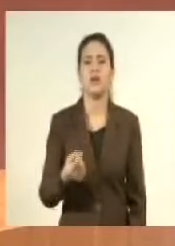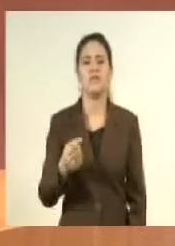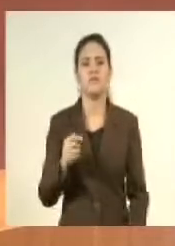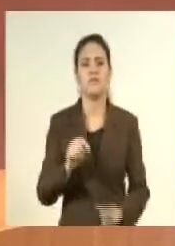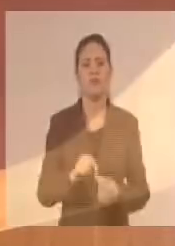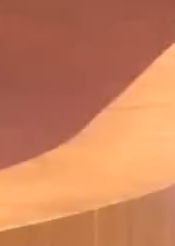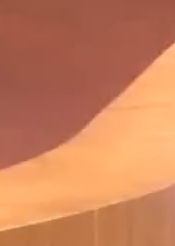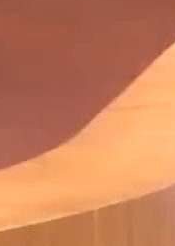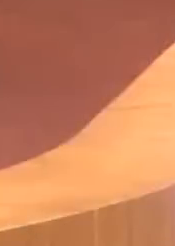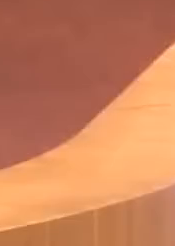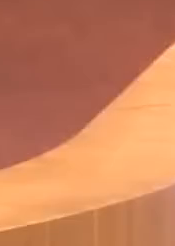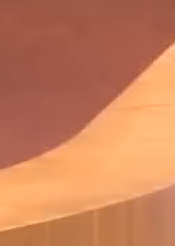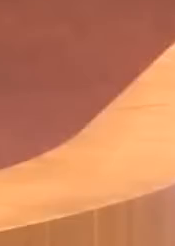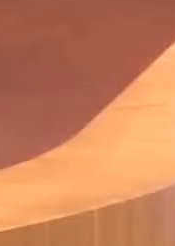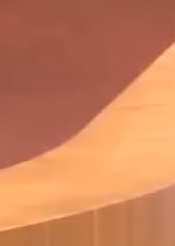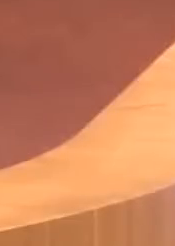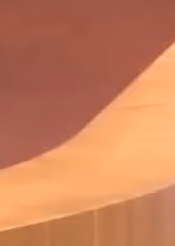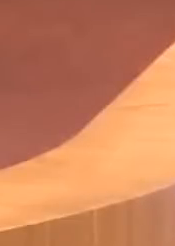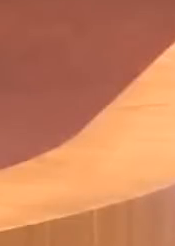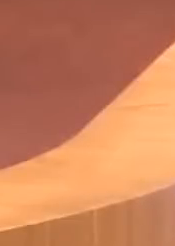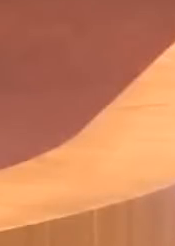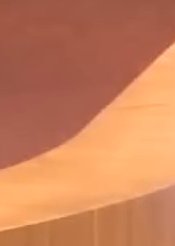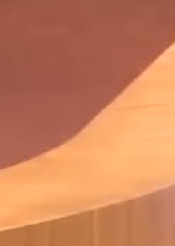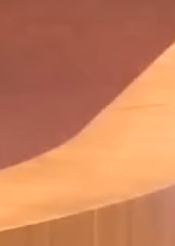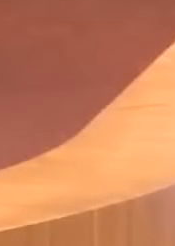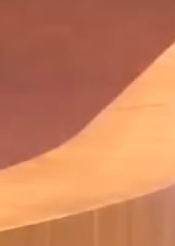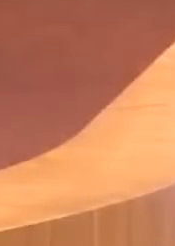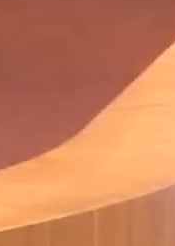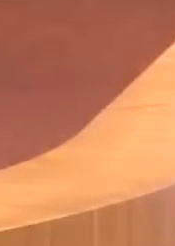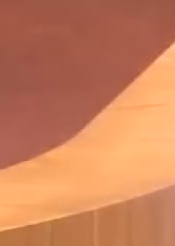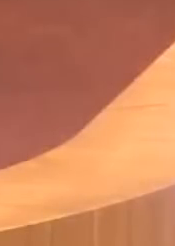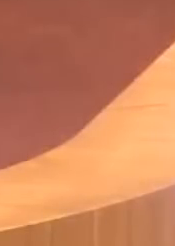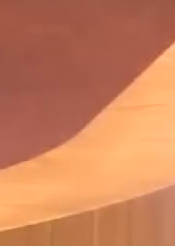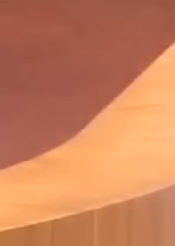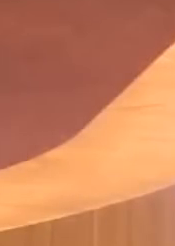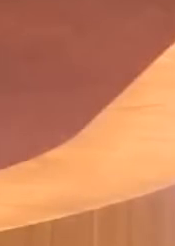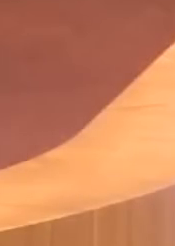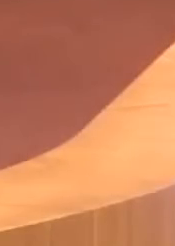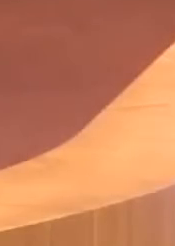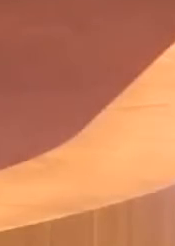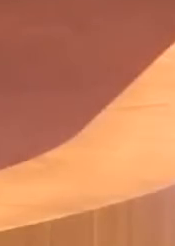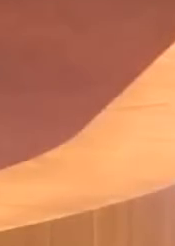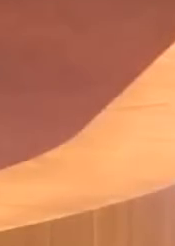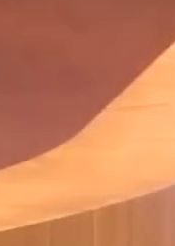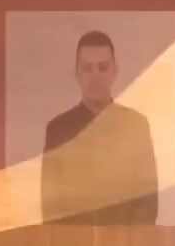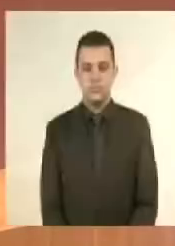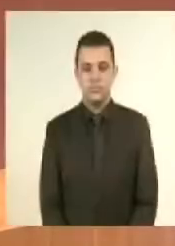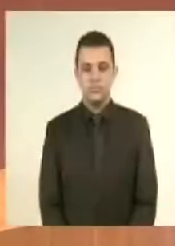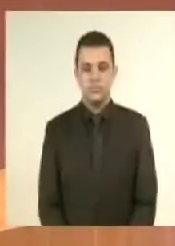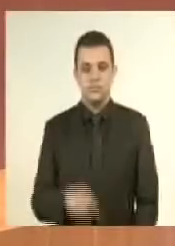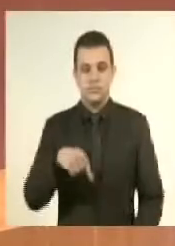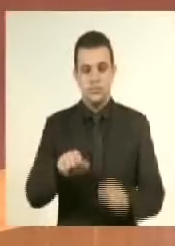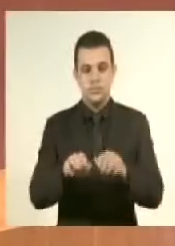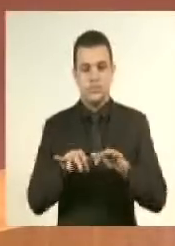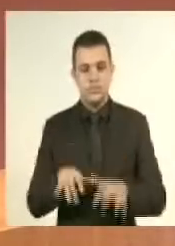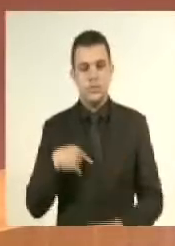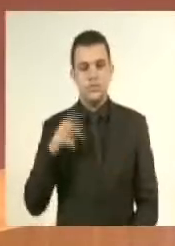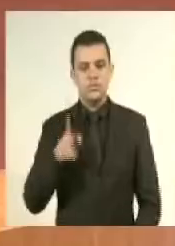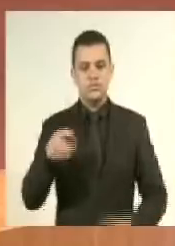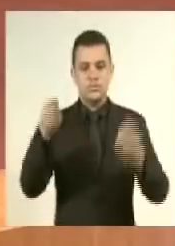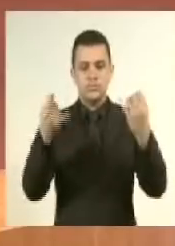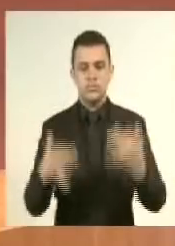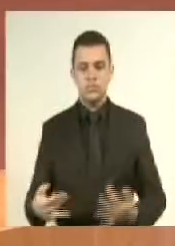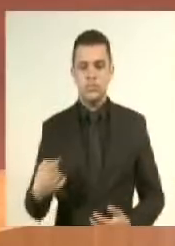fiz. Eu sempre falo aqui nessa tribuna, eu jamais serei igual àqueles que combato.